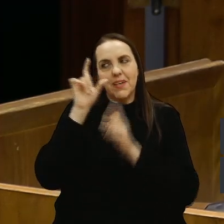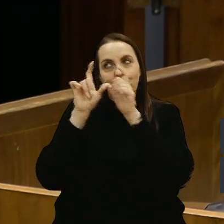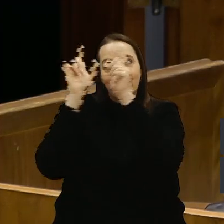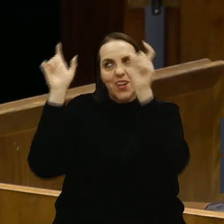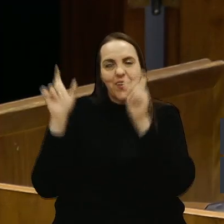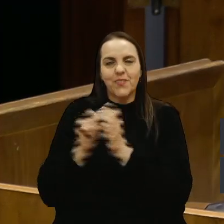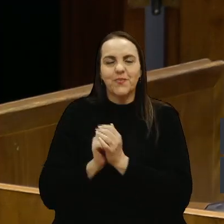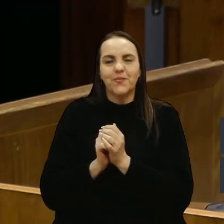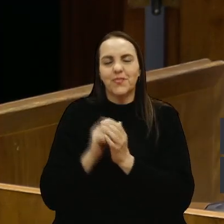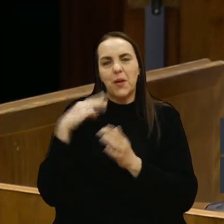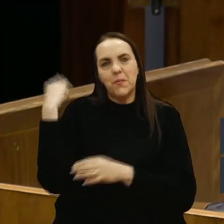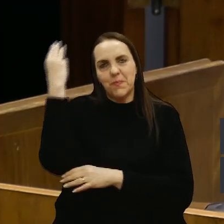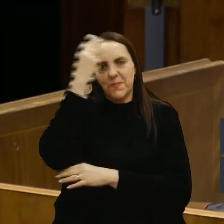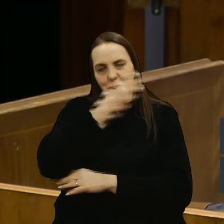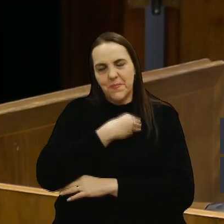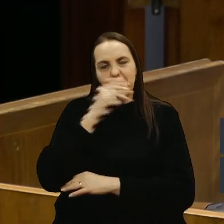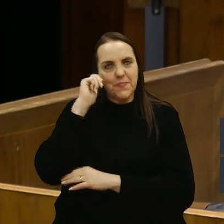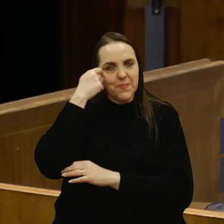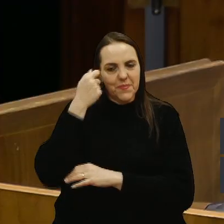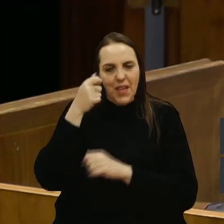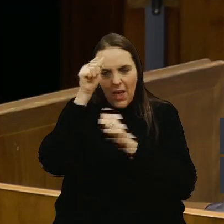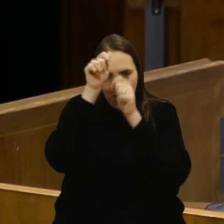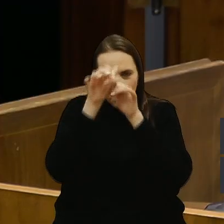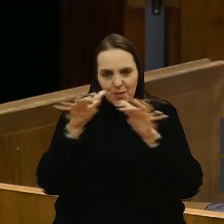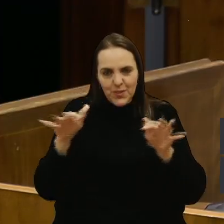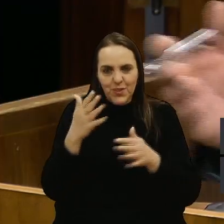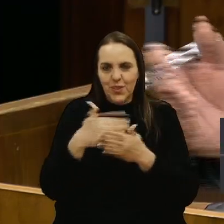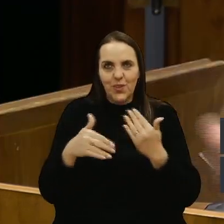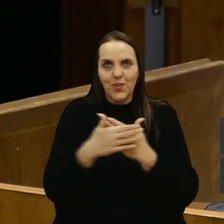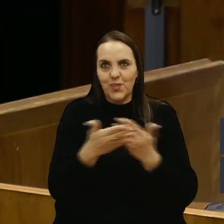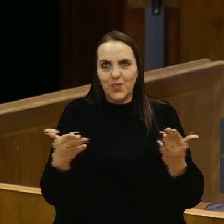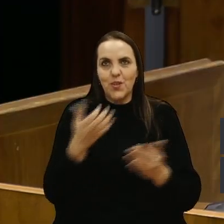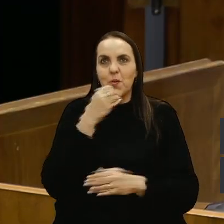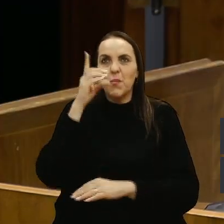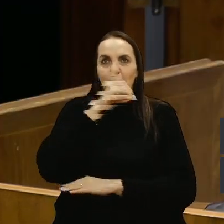todos e que nós tenhamos